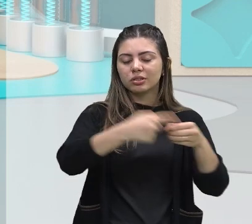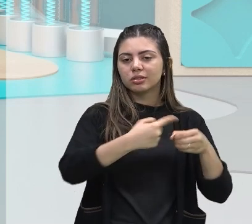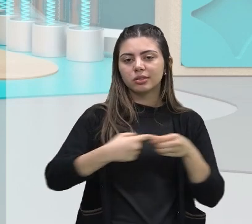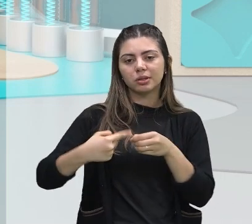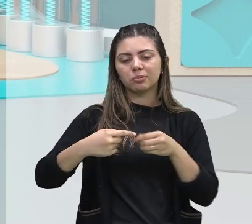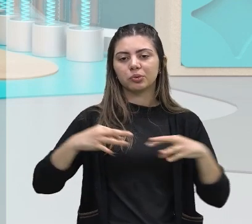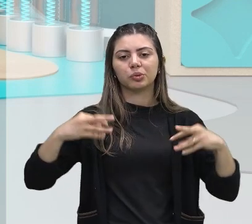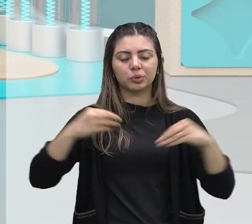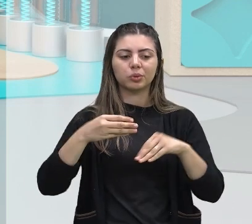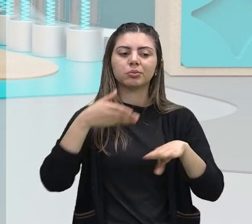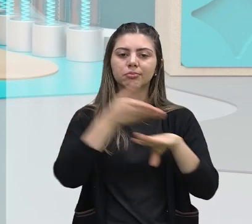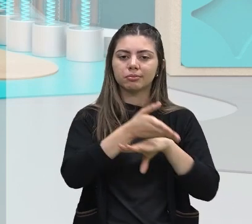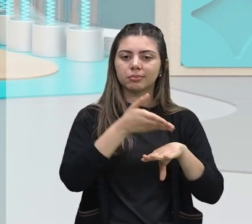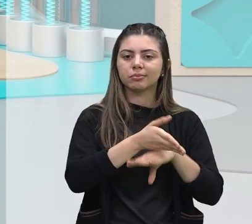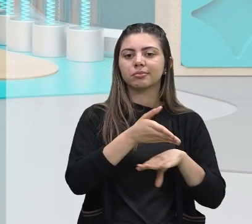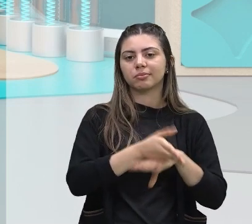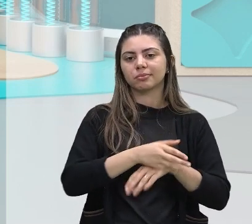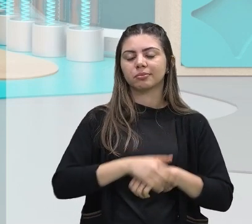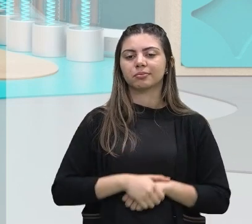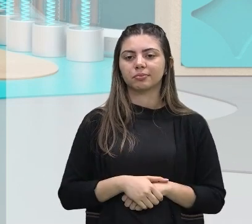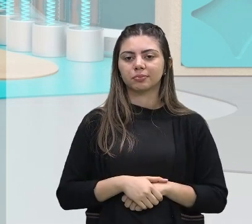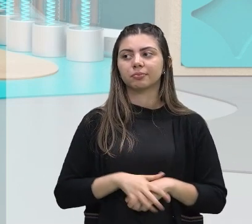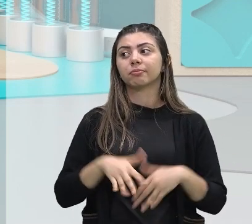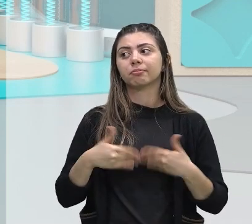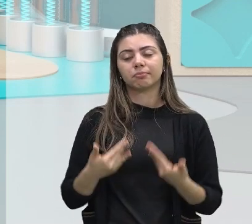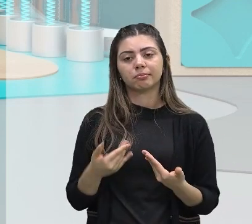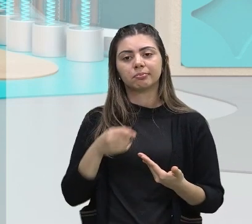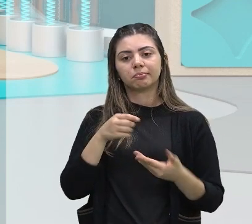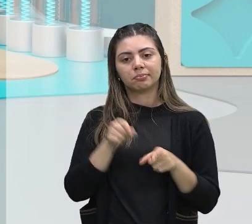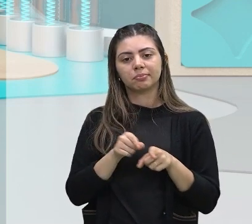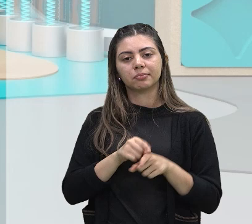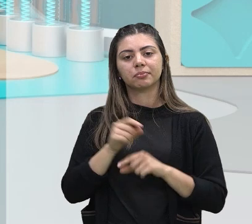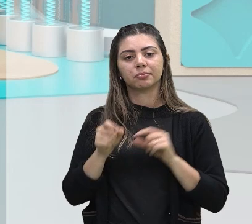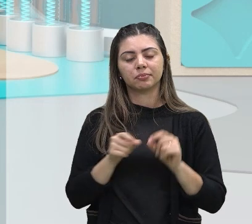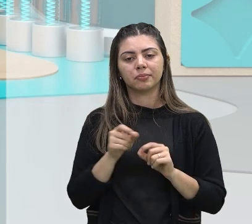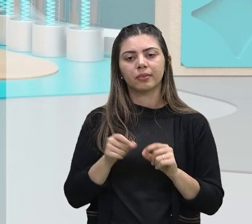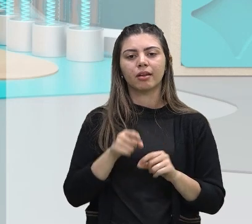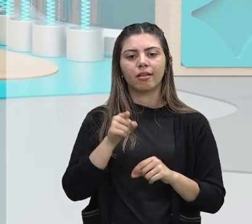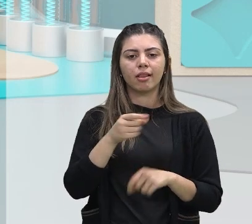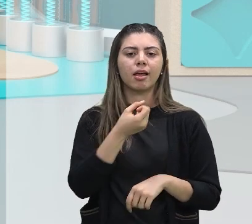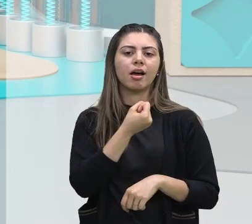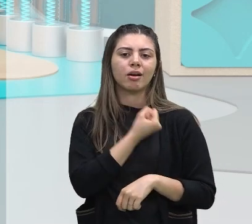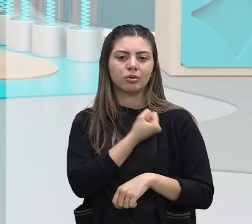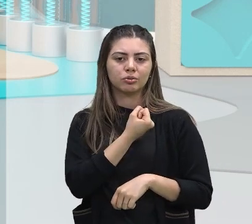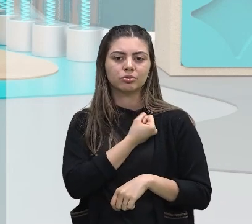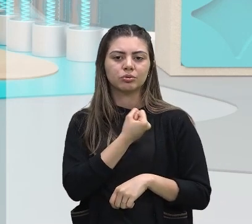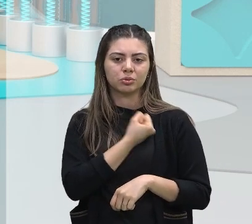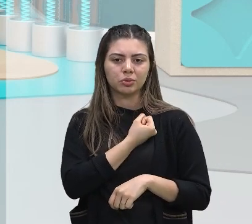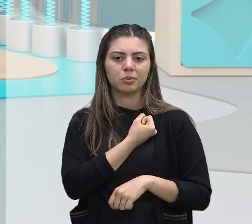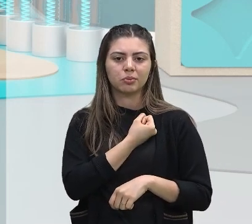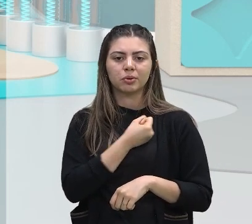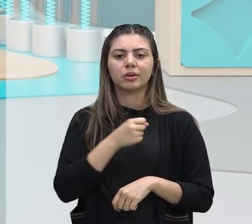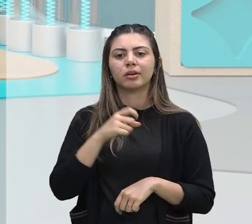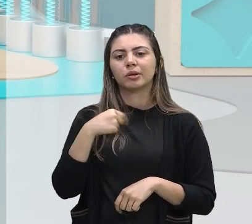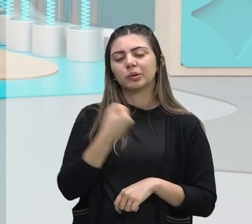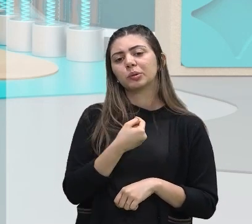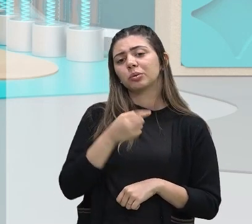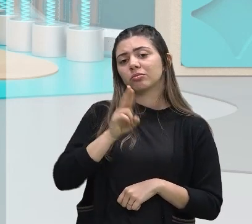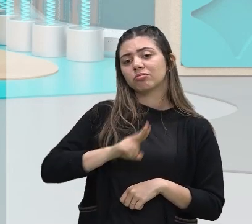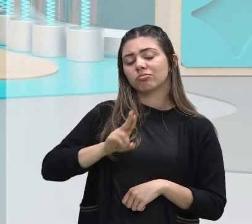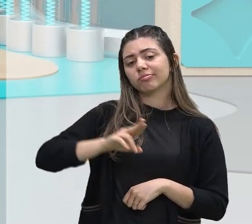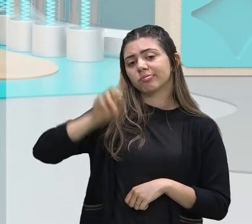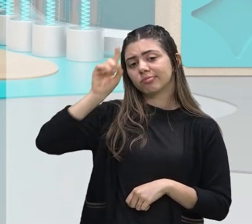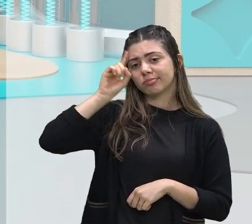estados participam. E que também os numerais, eles estão presentes no nosso dia a dia, no